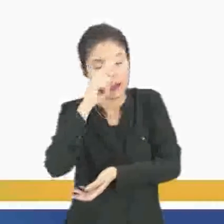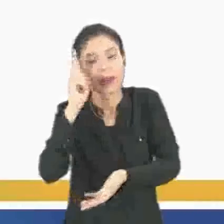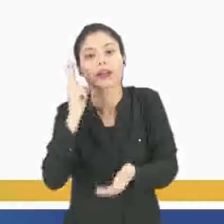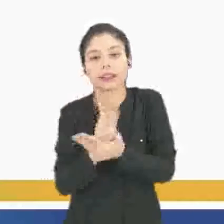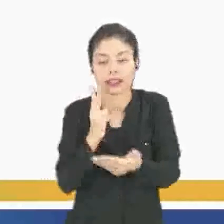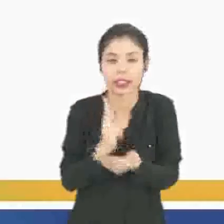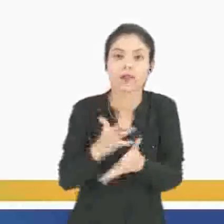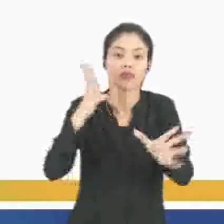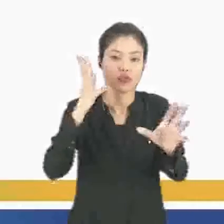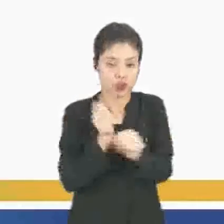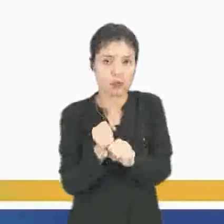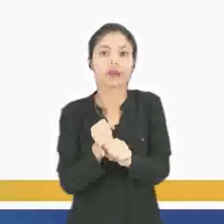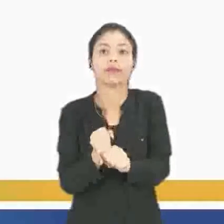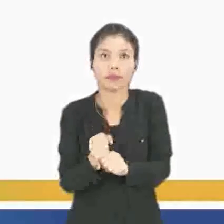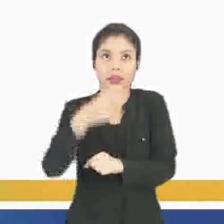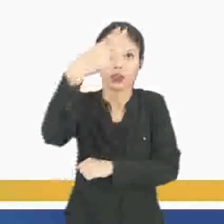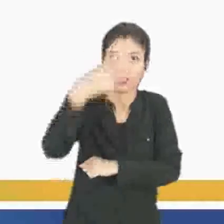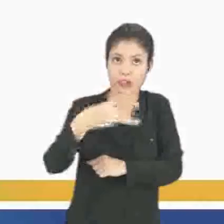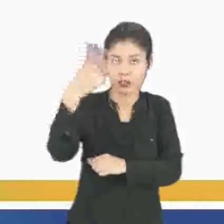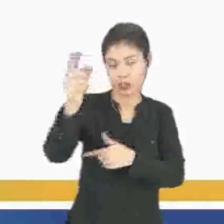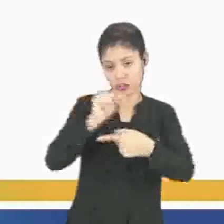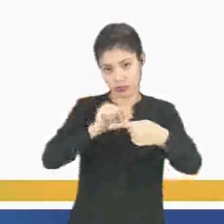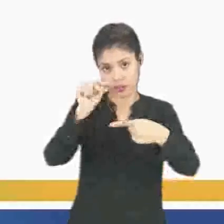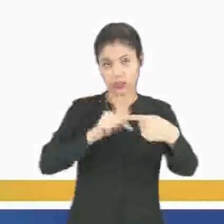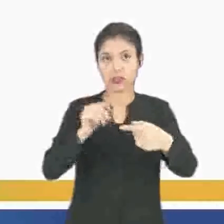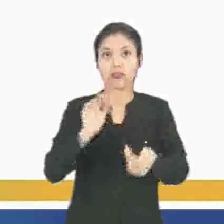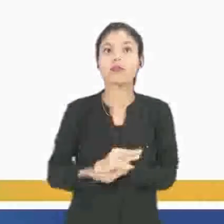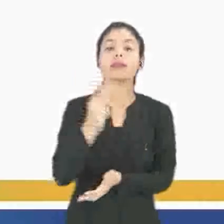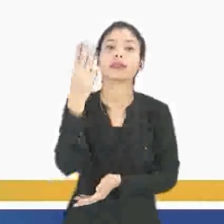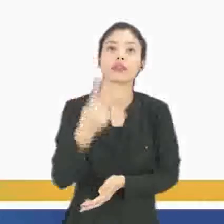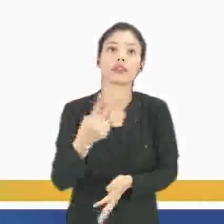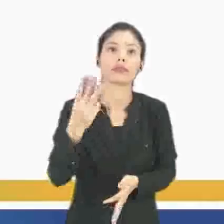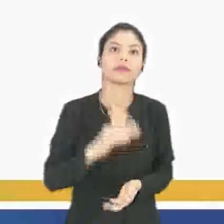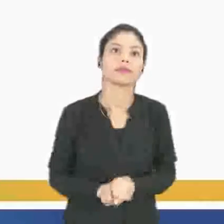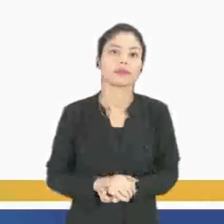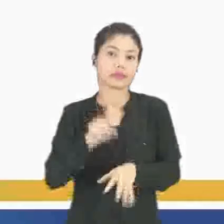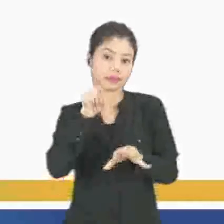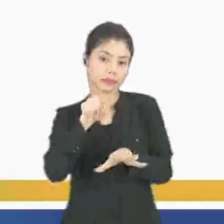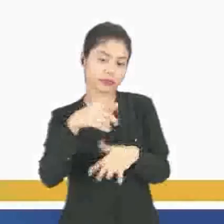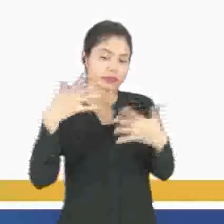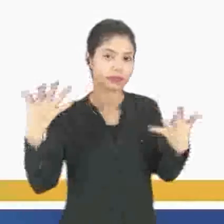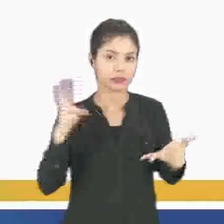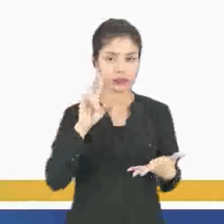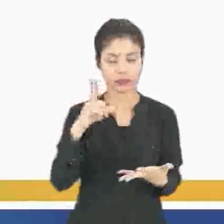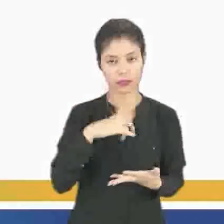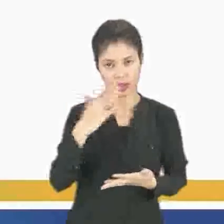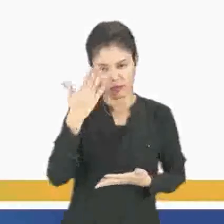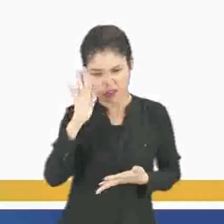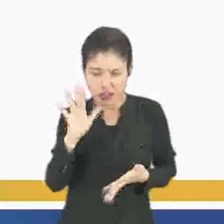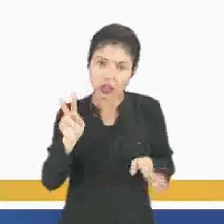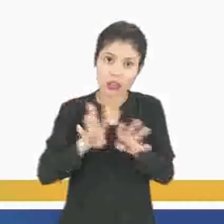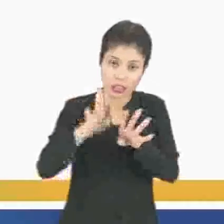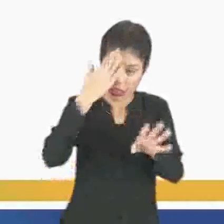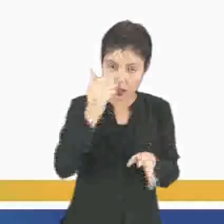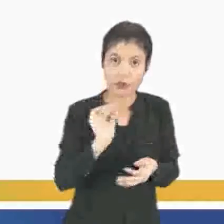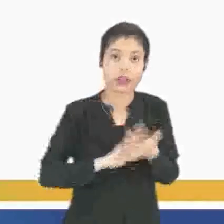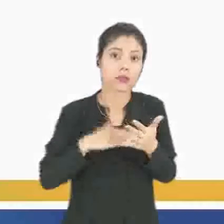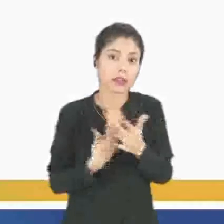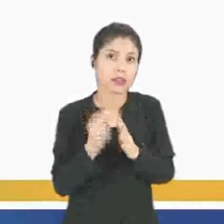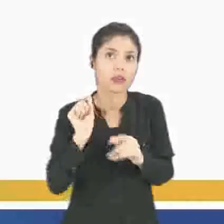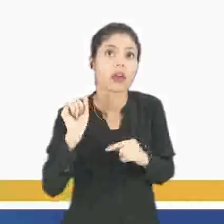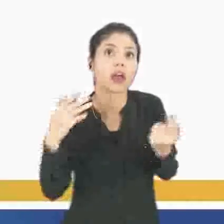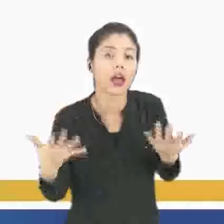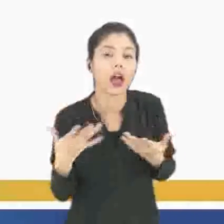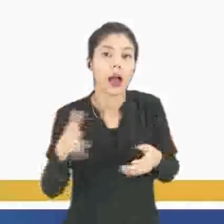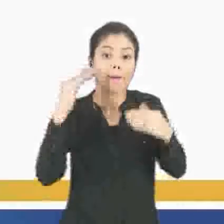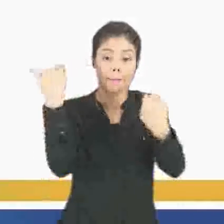vou somar, tá, os 3 e dividir por quanto? Por 3. Dessa maneira, você vai ter noção da interpretação. Lembrando que em